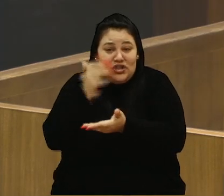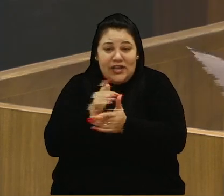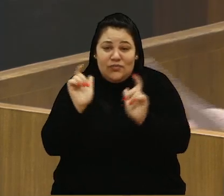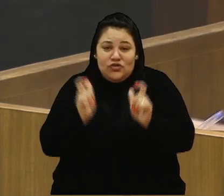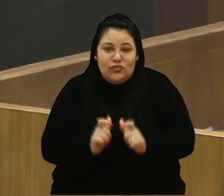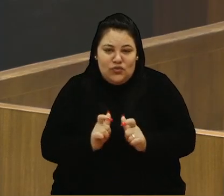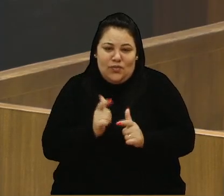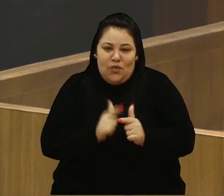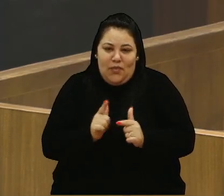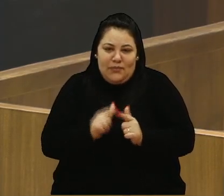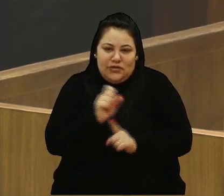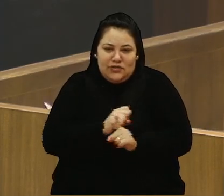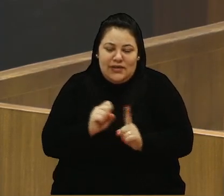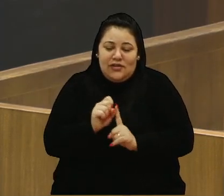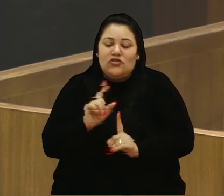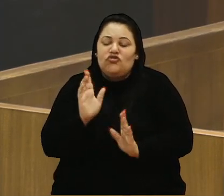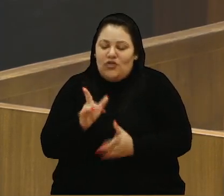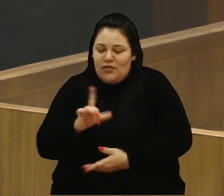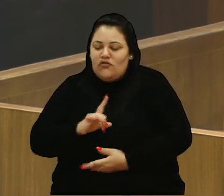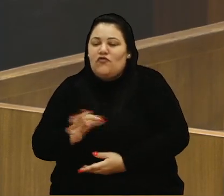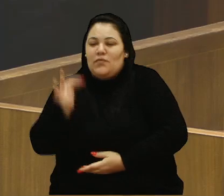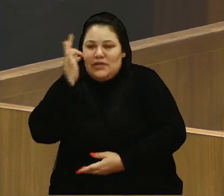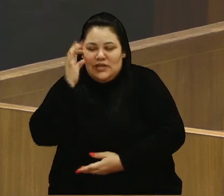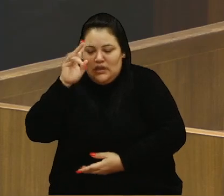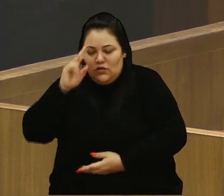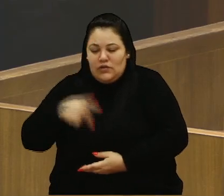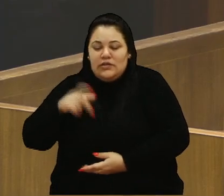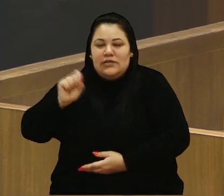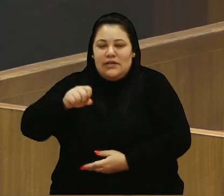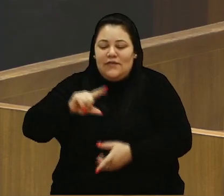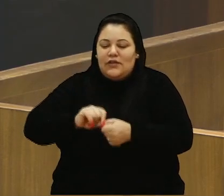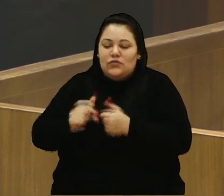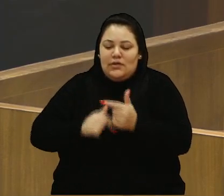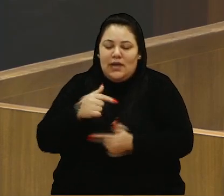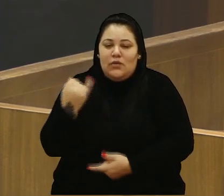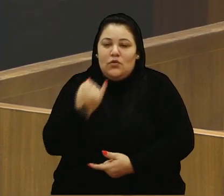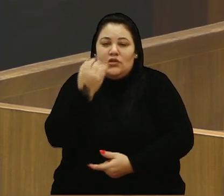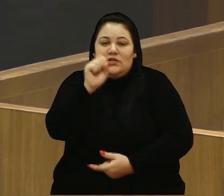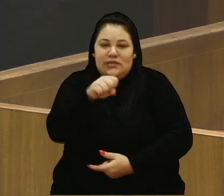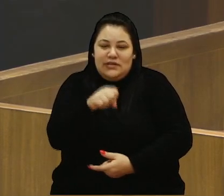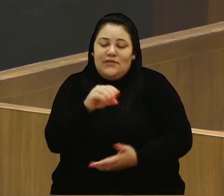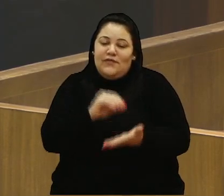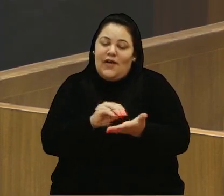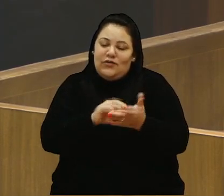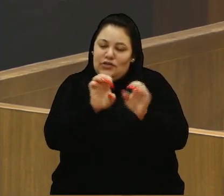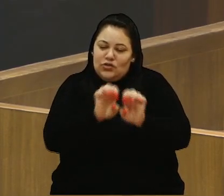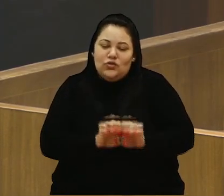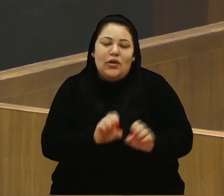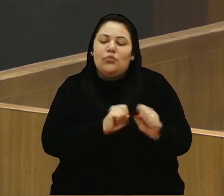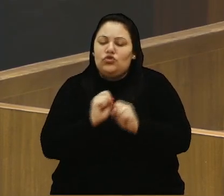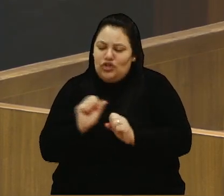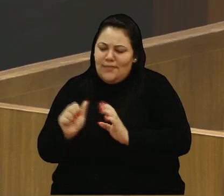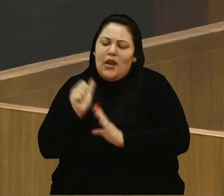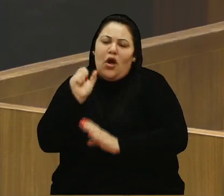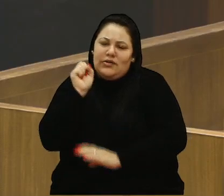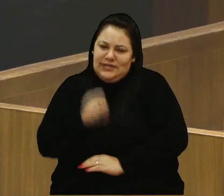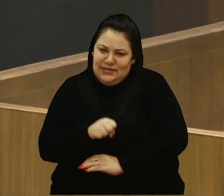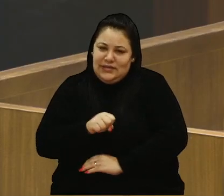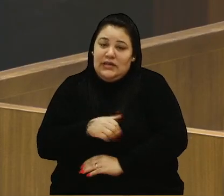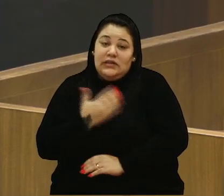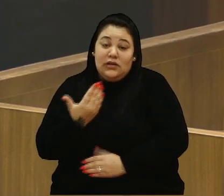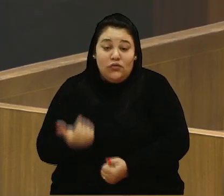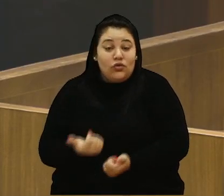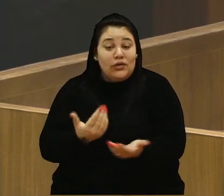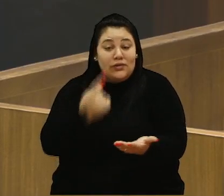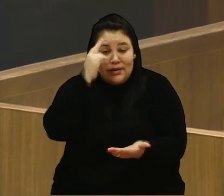de danos. Eu estive lá no Vive Ramos reconhecendo isso aqui, eles fazem um trabalho grande ali, só falta estrutura, poderia ser muito maior. Então a gente dá a ideia